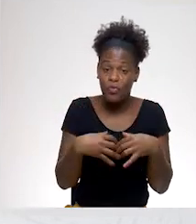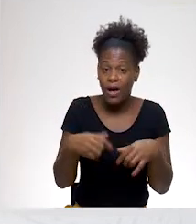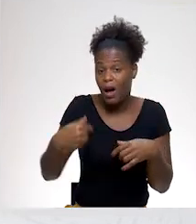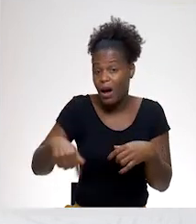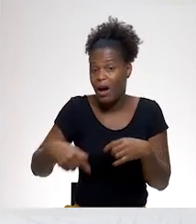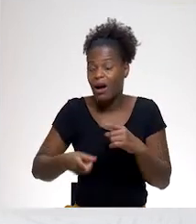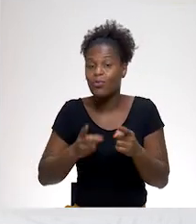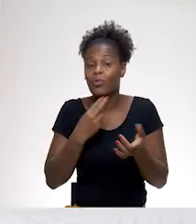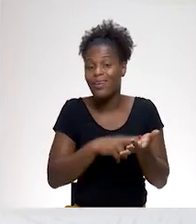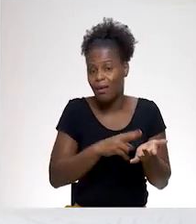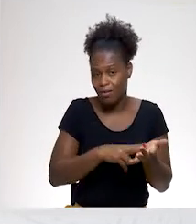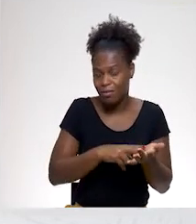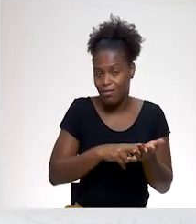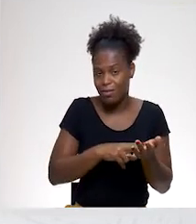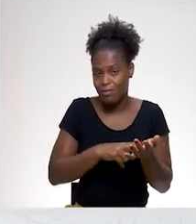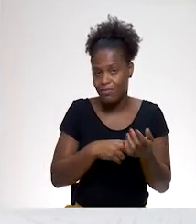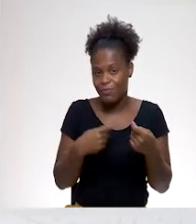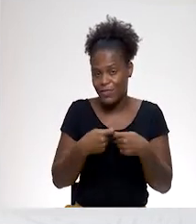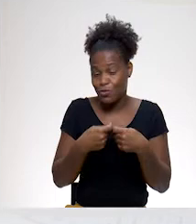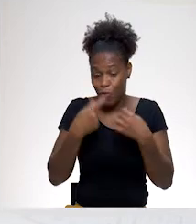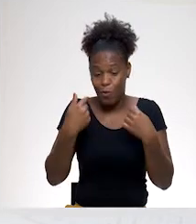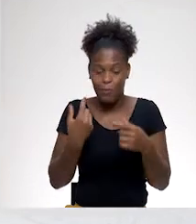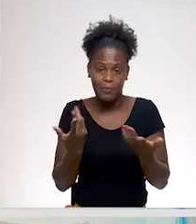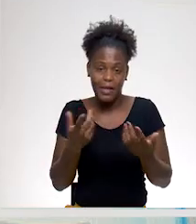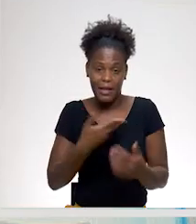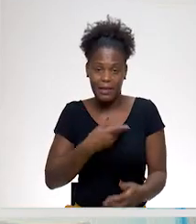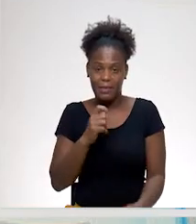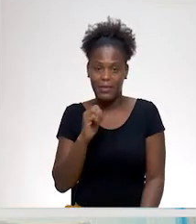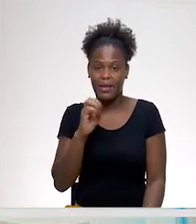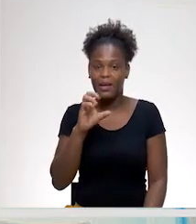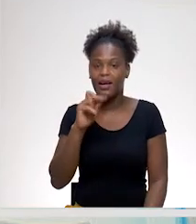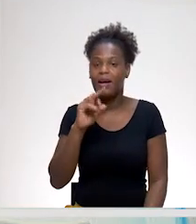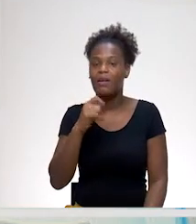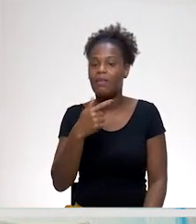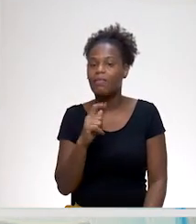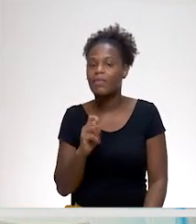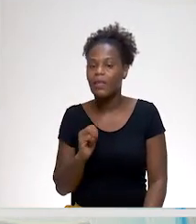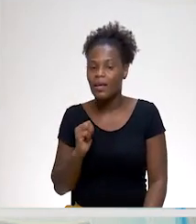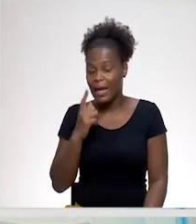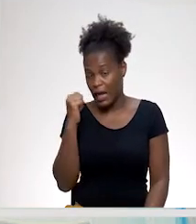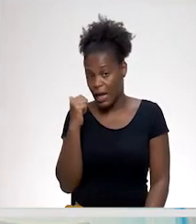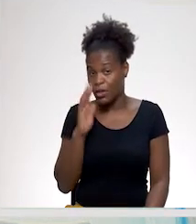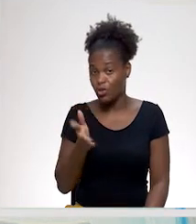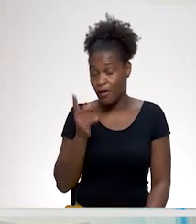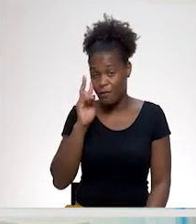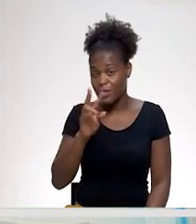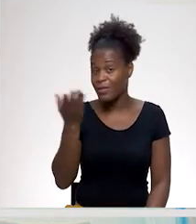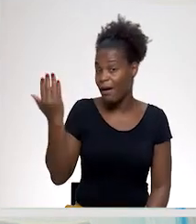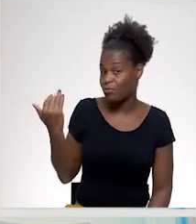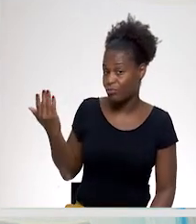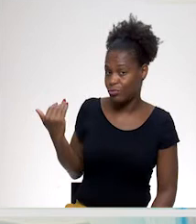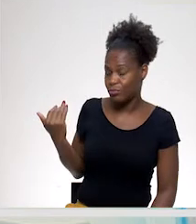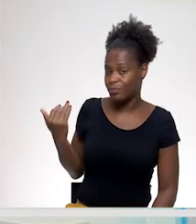da existência do real físico. Descartes acaba, portanto, como já tínhamos